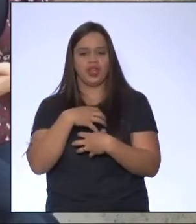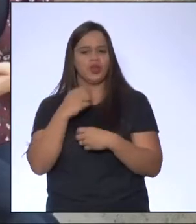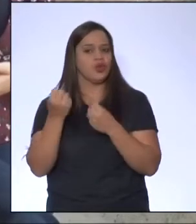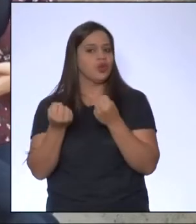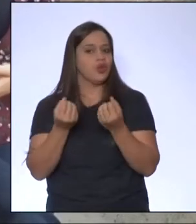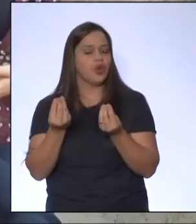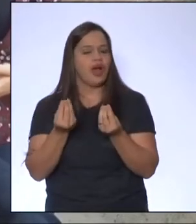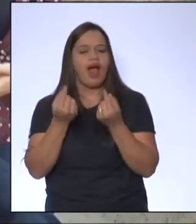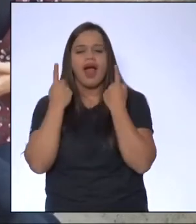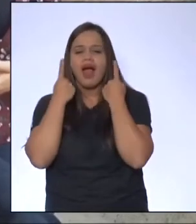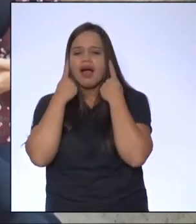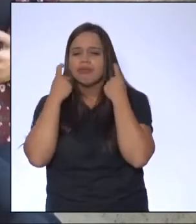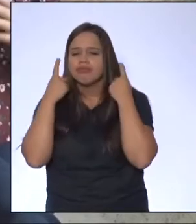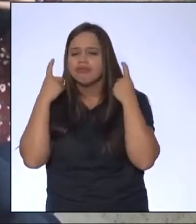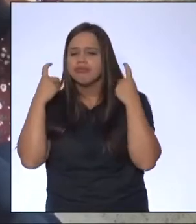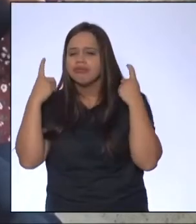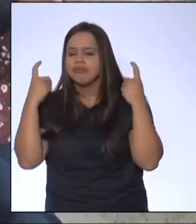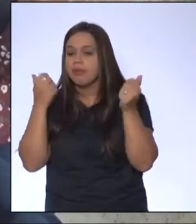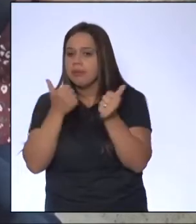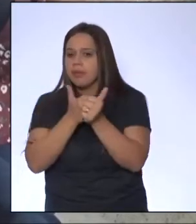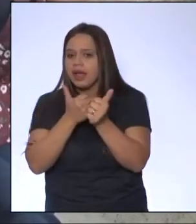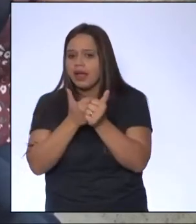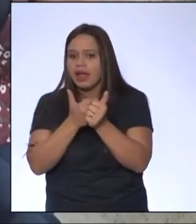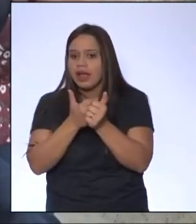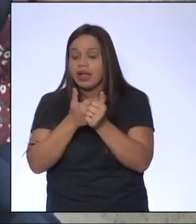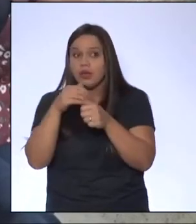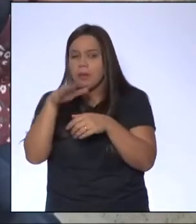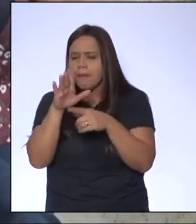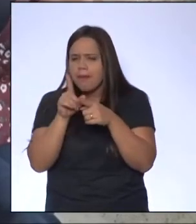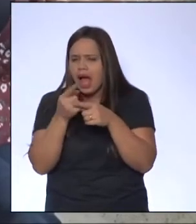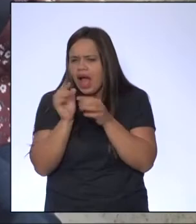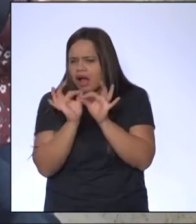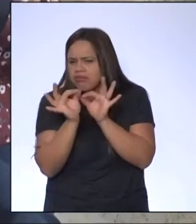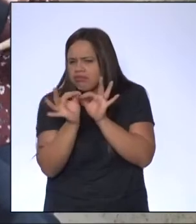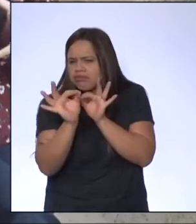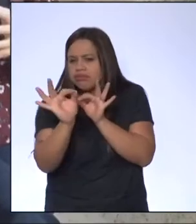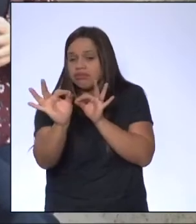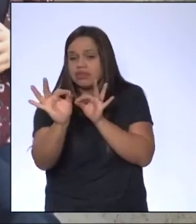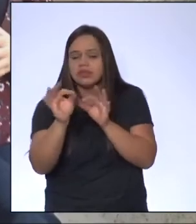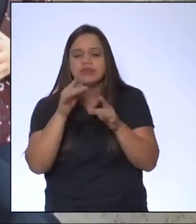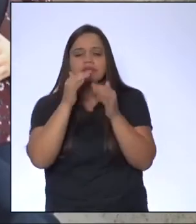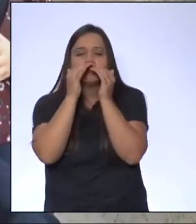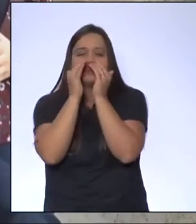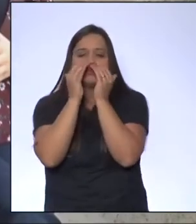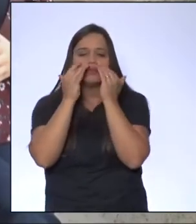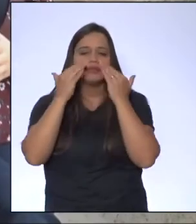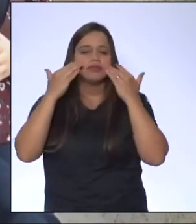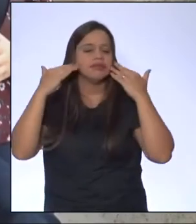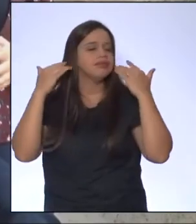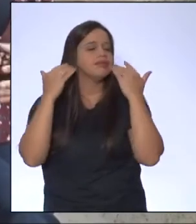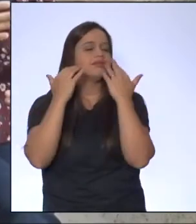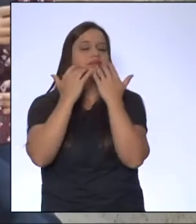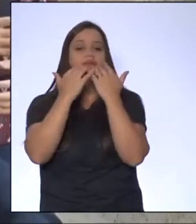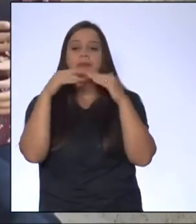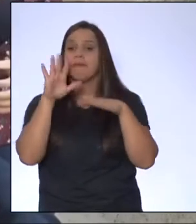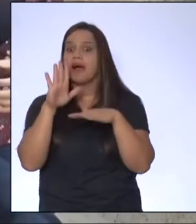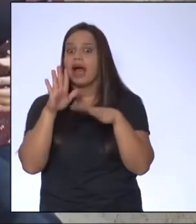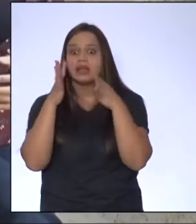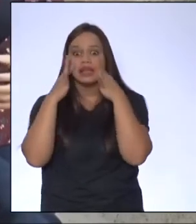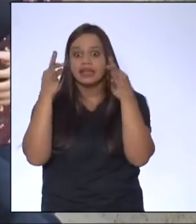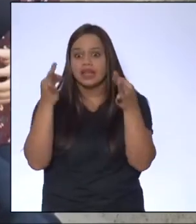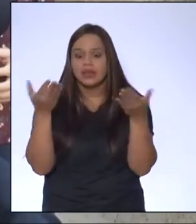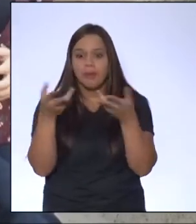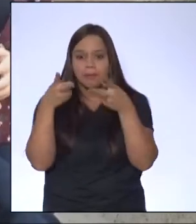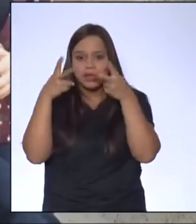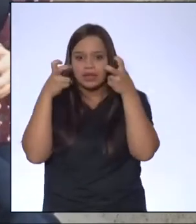são os sons que estão mais próximos e quais são os mais distantes? Quais são os cheiros que mais chamam a atenção? Todos